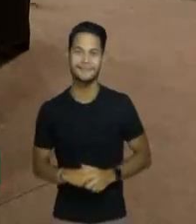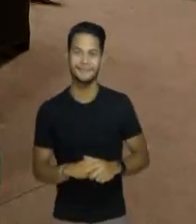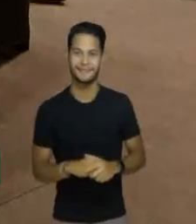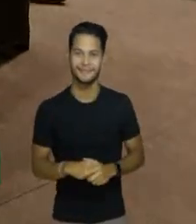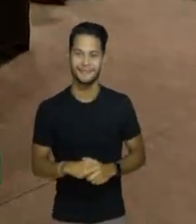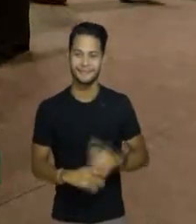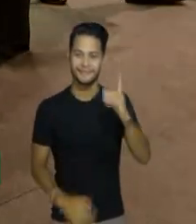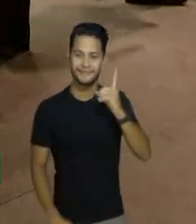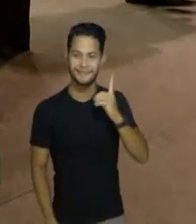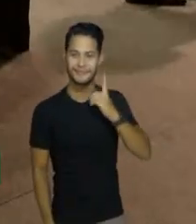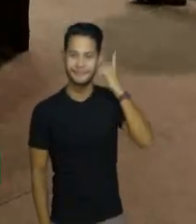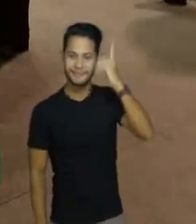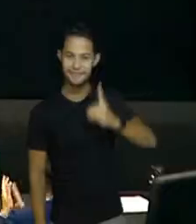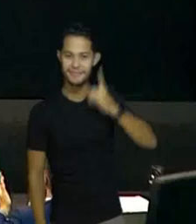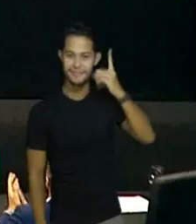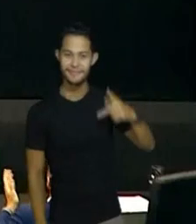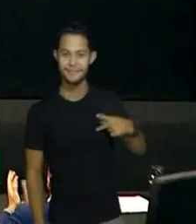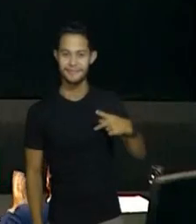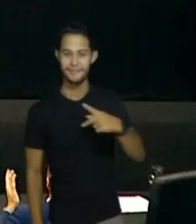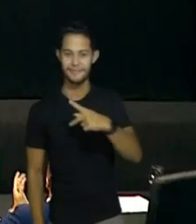Deputado Padre Pedro Bodseira.